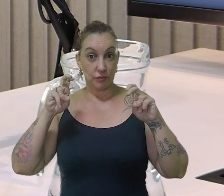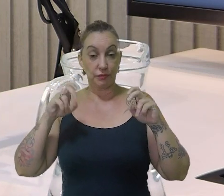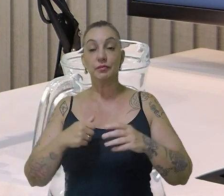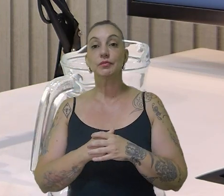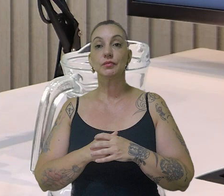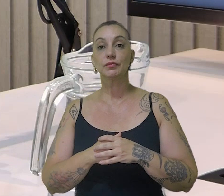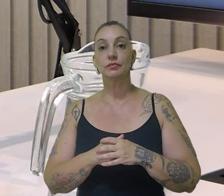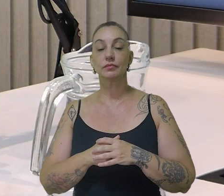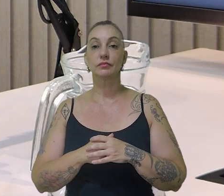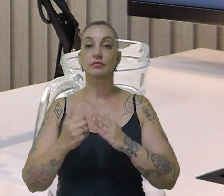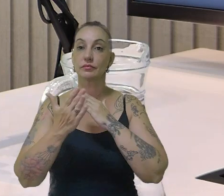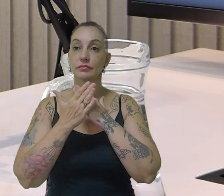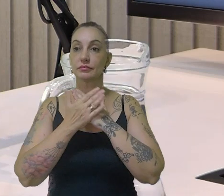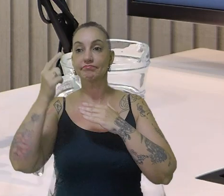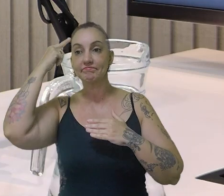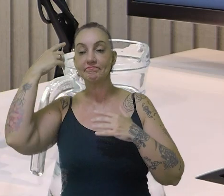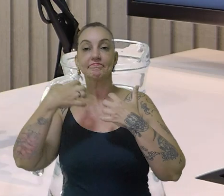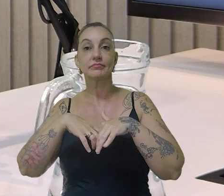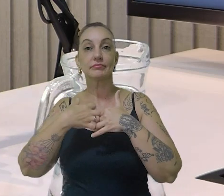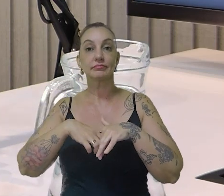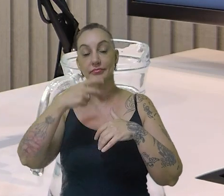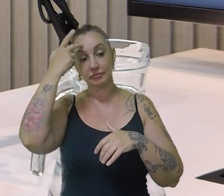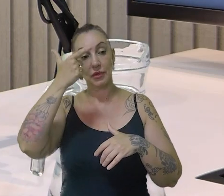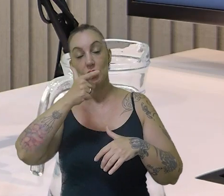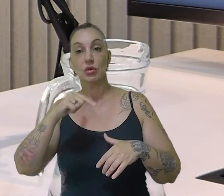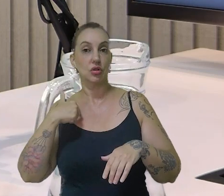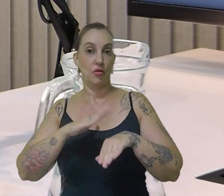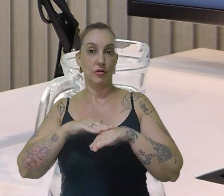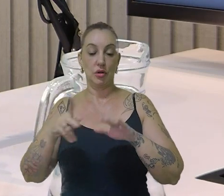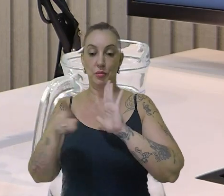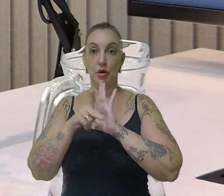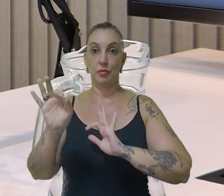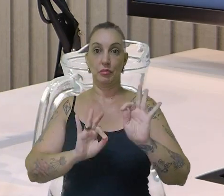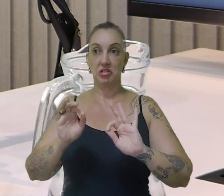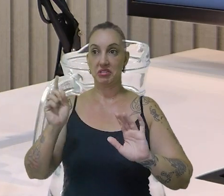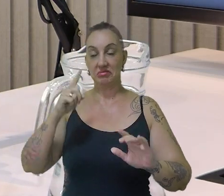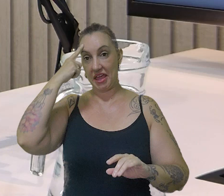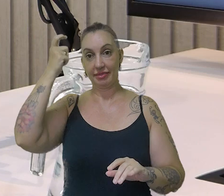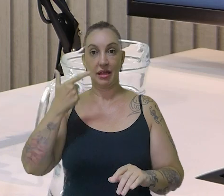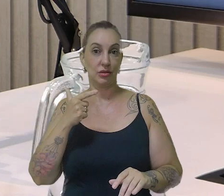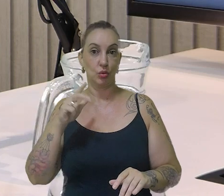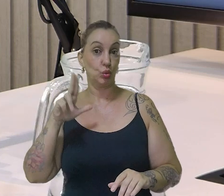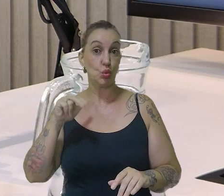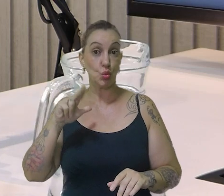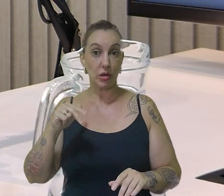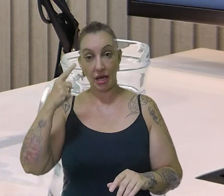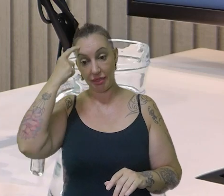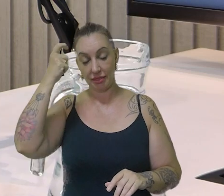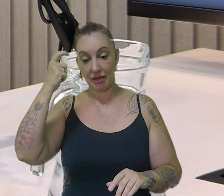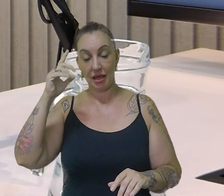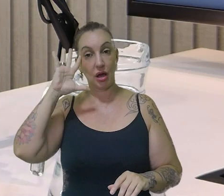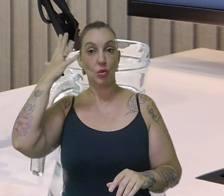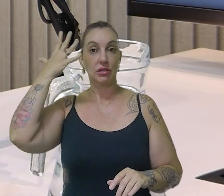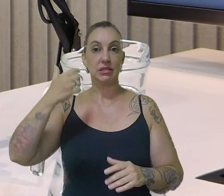montando e E ajudando a pensá-los de outras pessoas e não que eu faria meus próprios projetos nem era uma ideia nunca foi uma ideia foi um